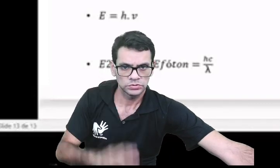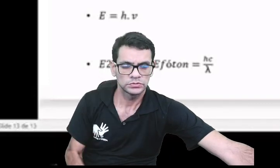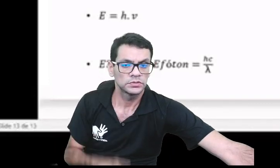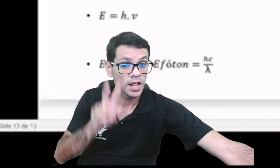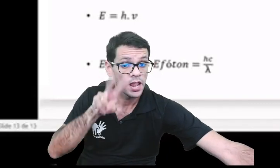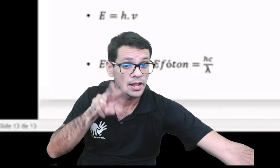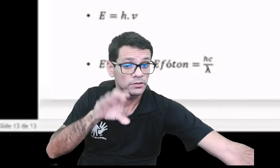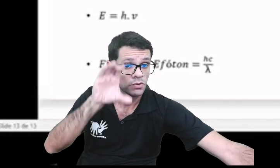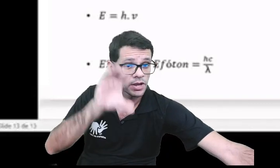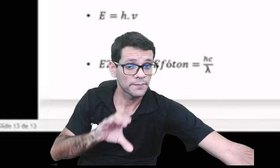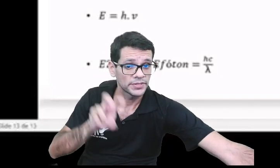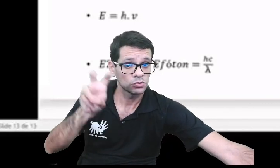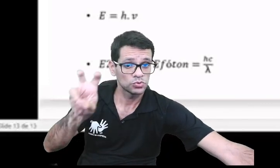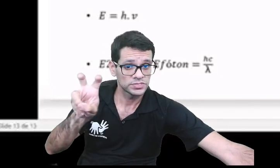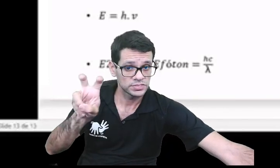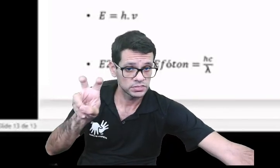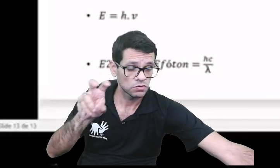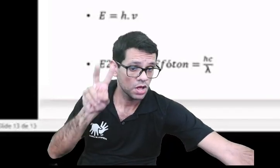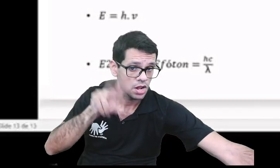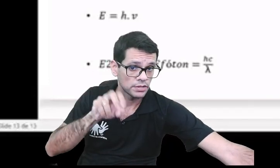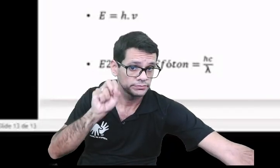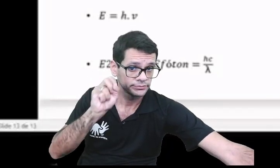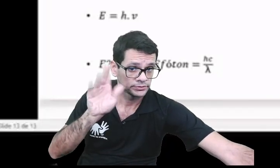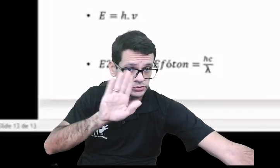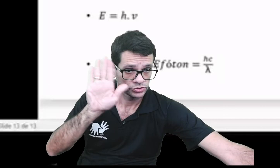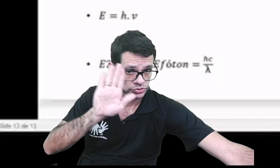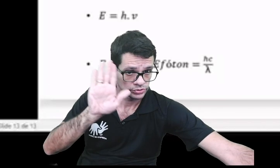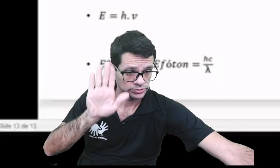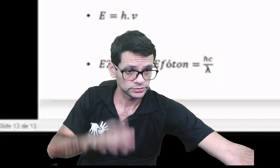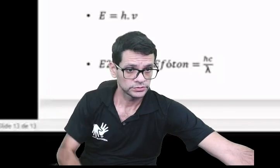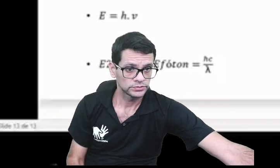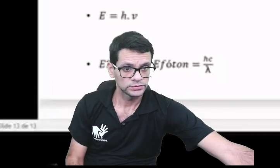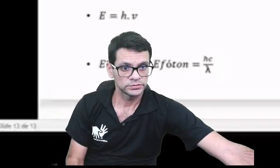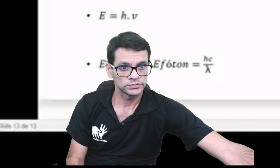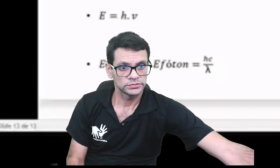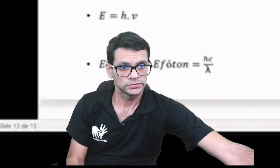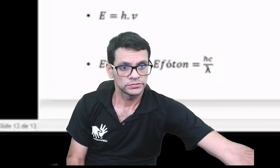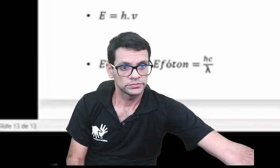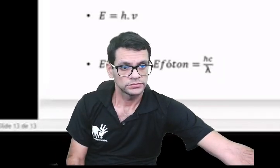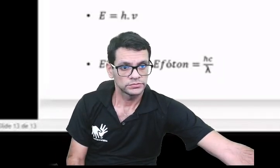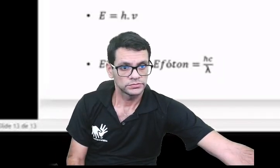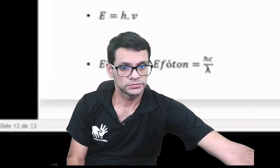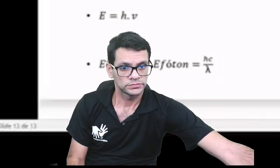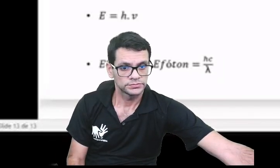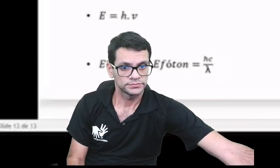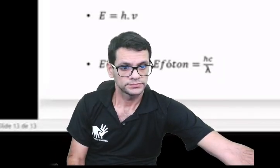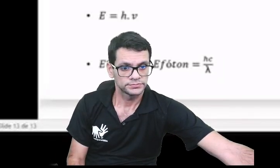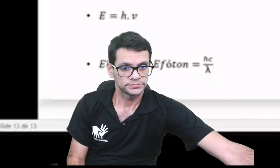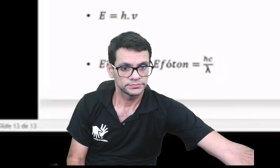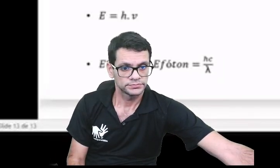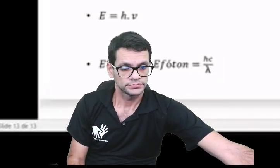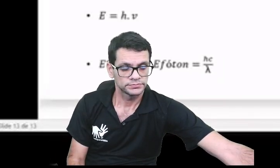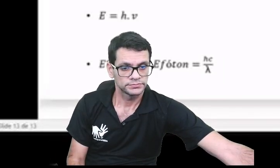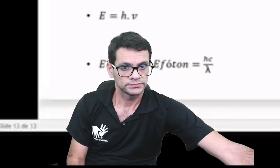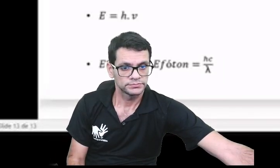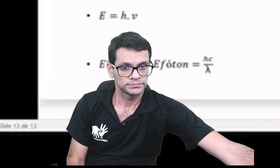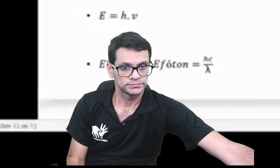do capítulo 5 que eu enviei para vocês, tá bom? Então é isso. Até mais.